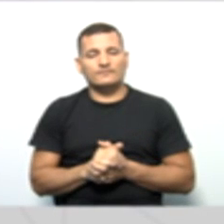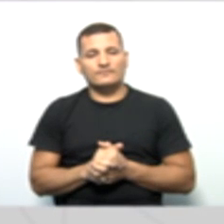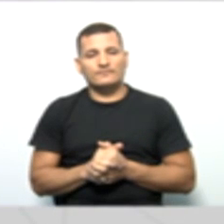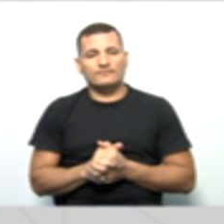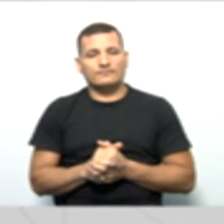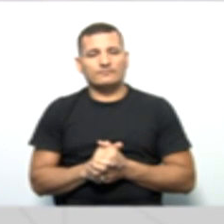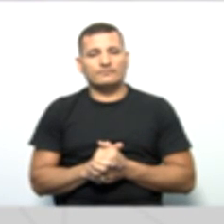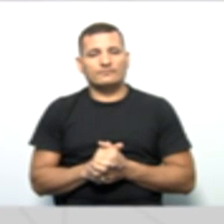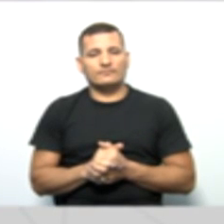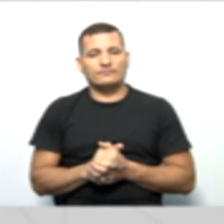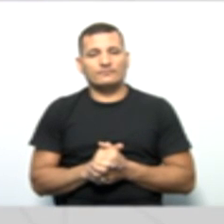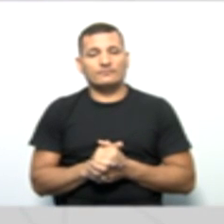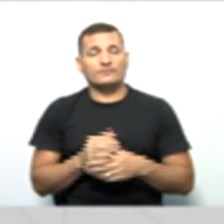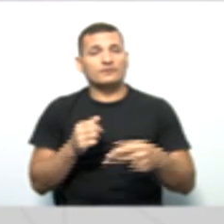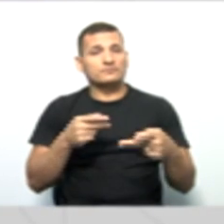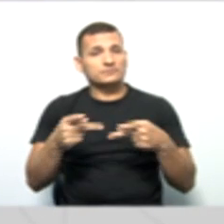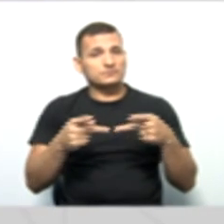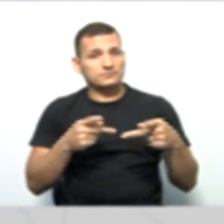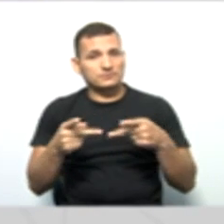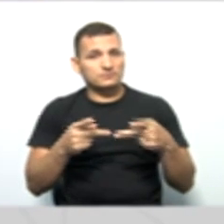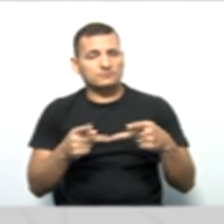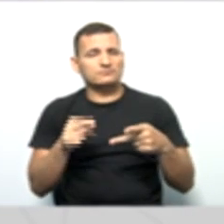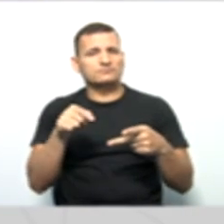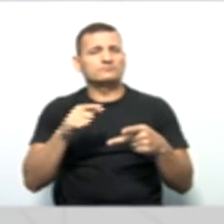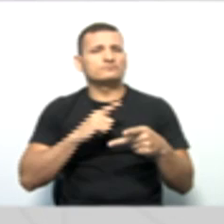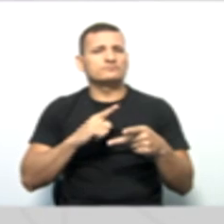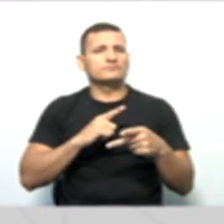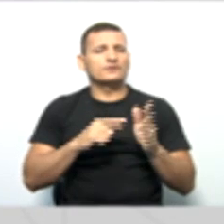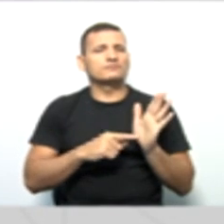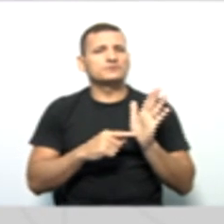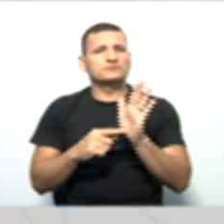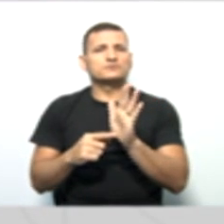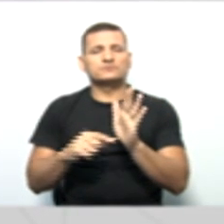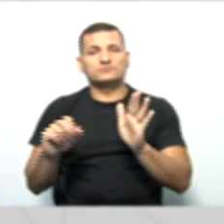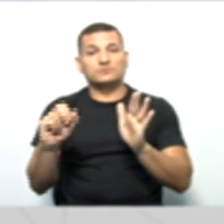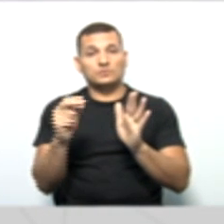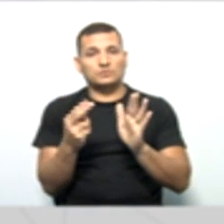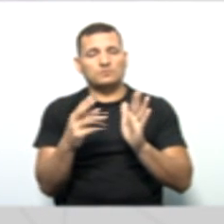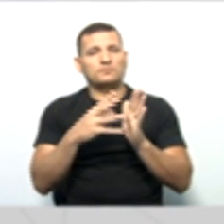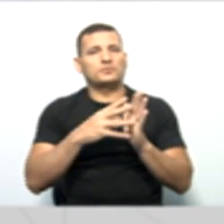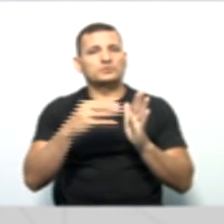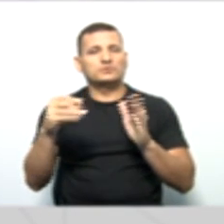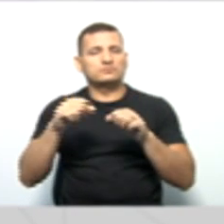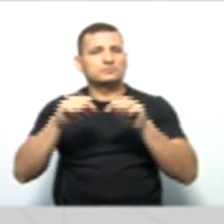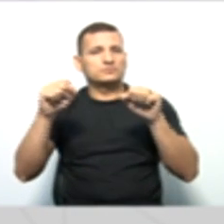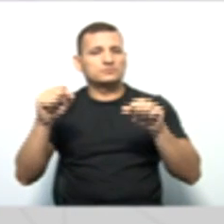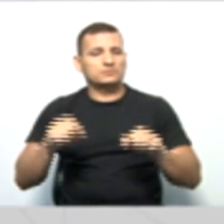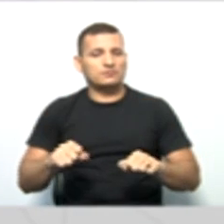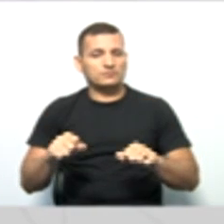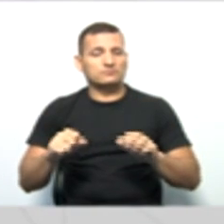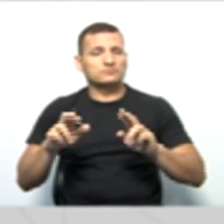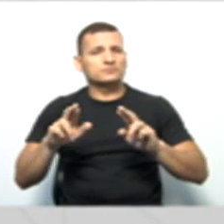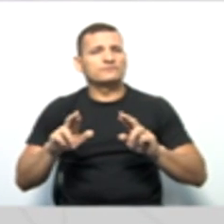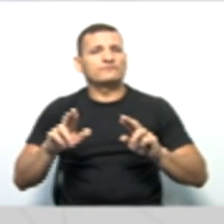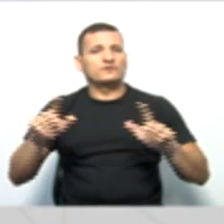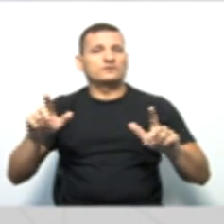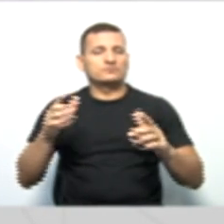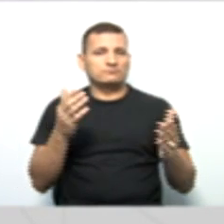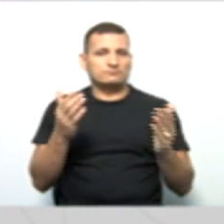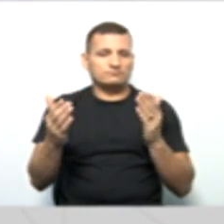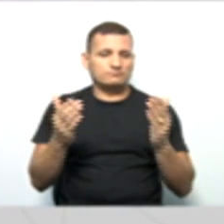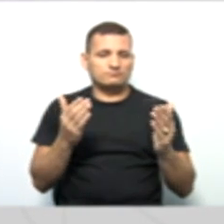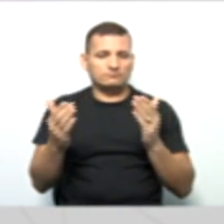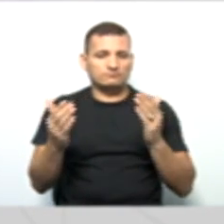o projeto, ele cria uma apresentação ou modelo de software, mas, diferentemente do modelo de